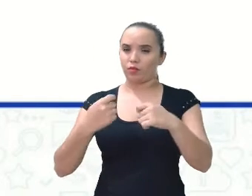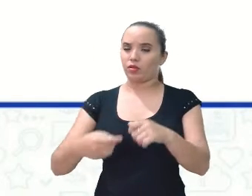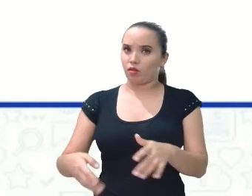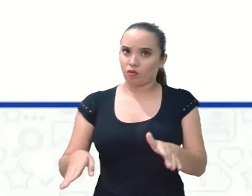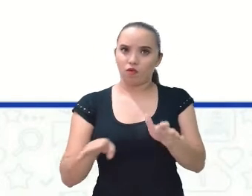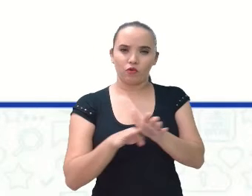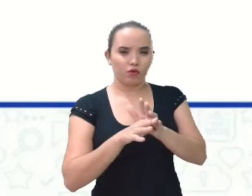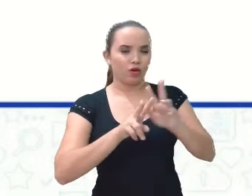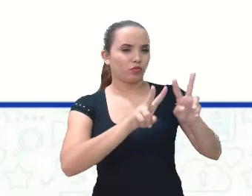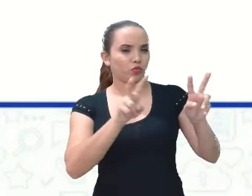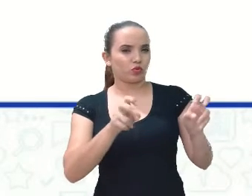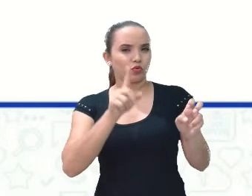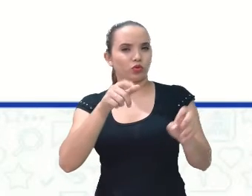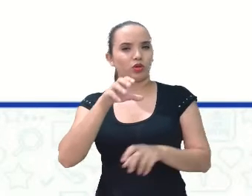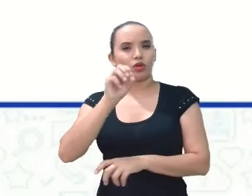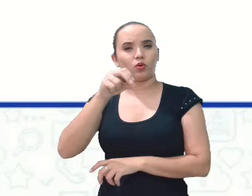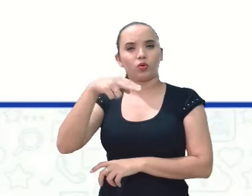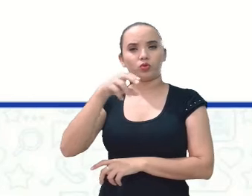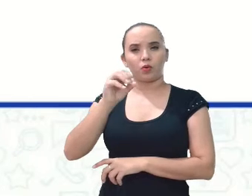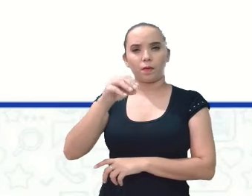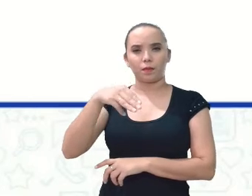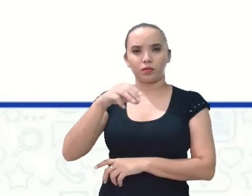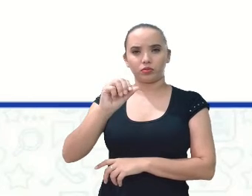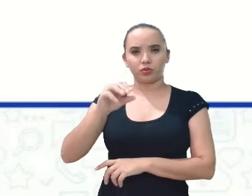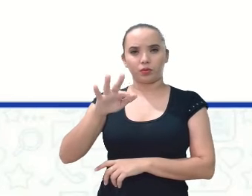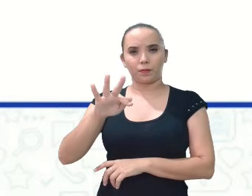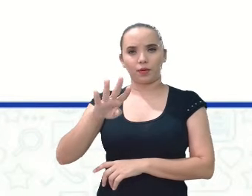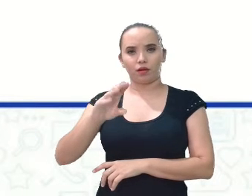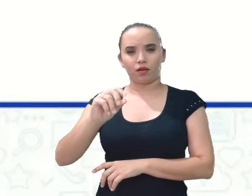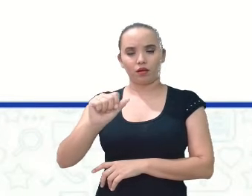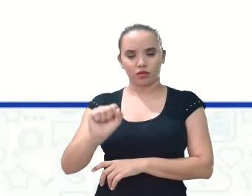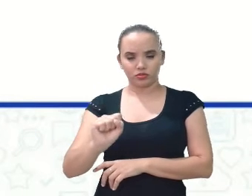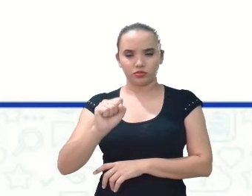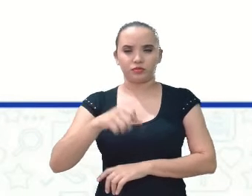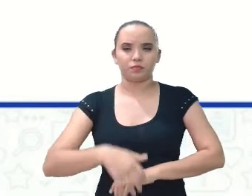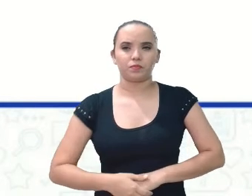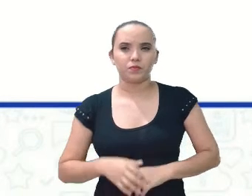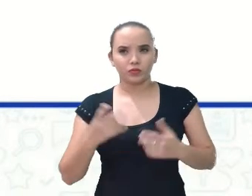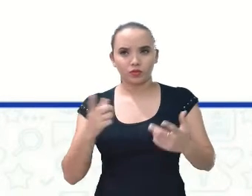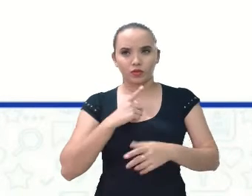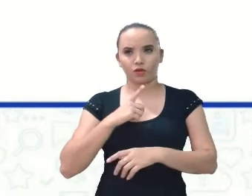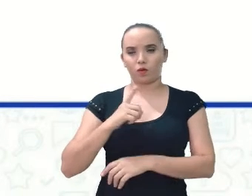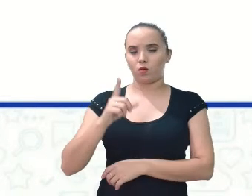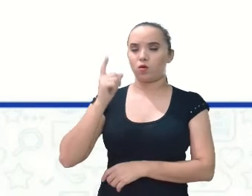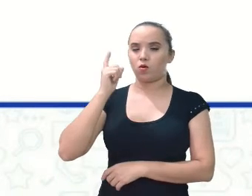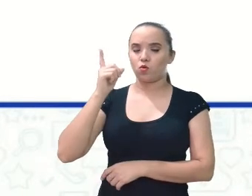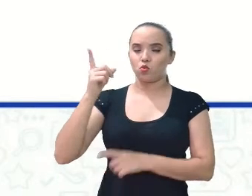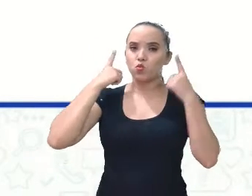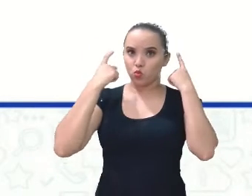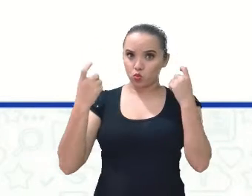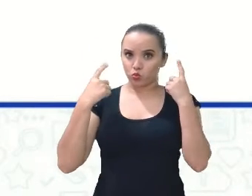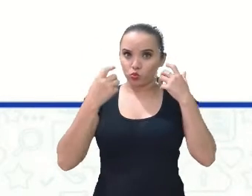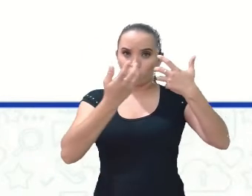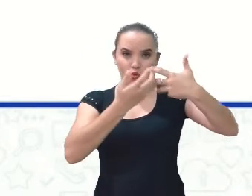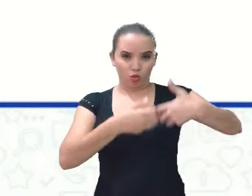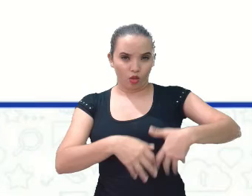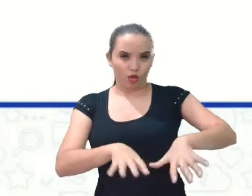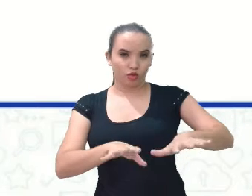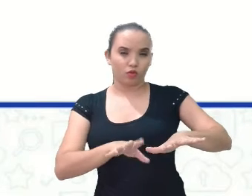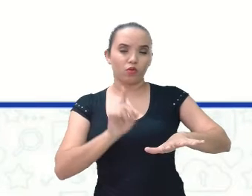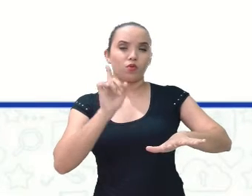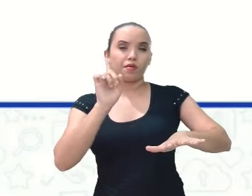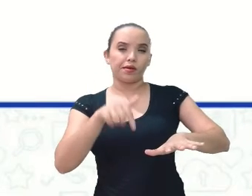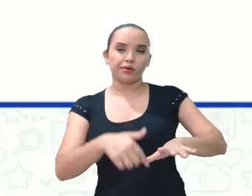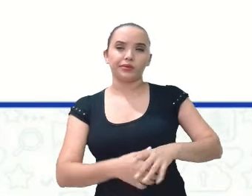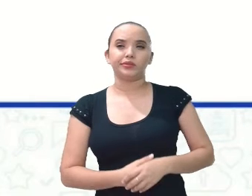assunto que são as onomatopeias. Então, os sons naturais, eles são aqueles sons que